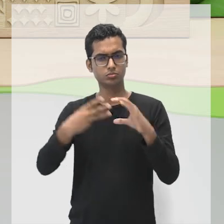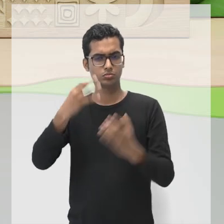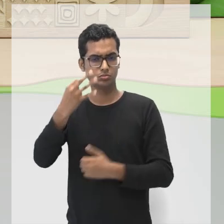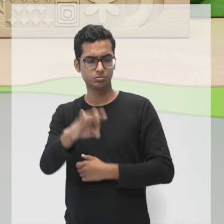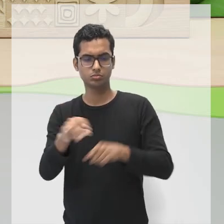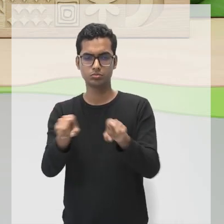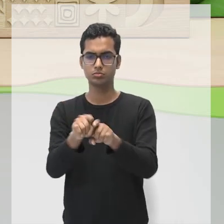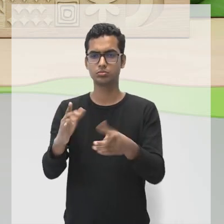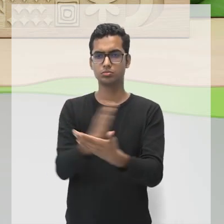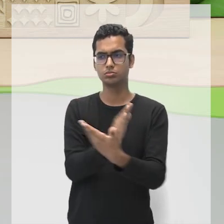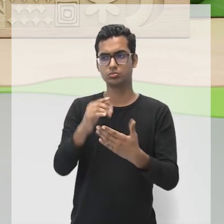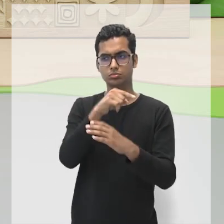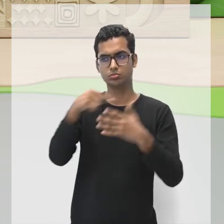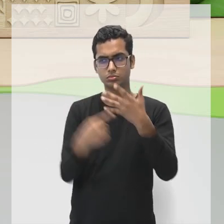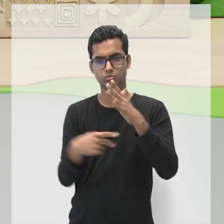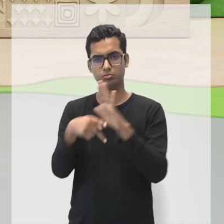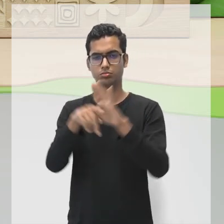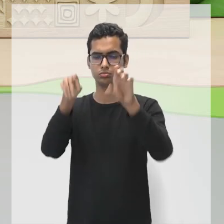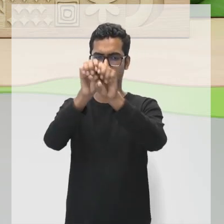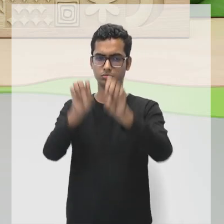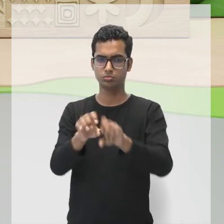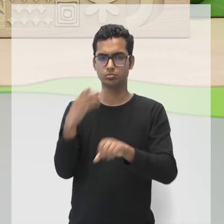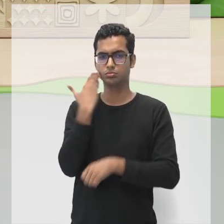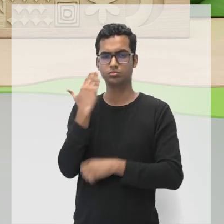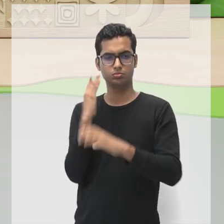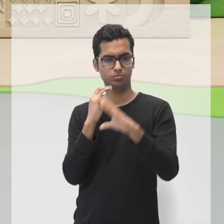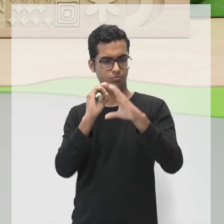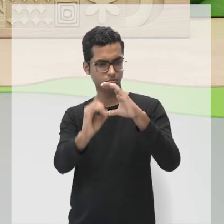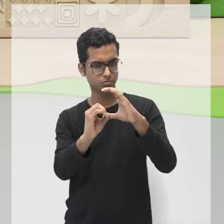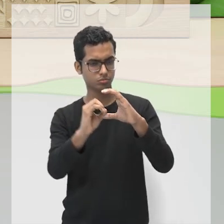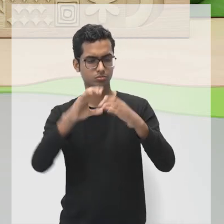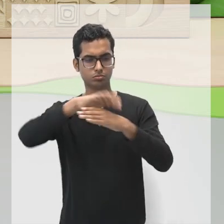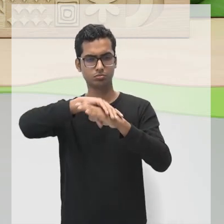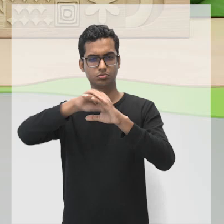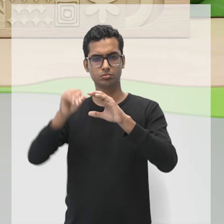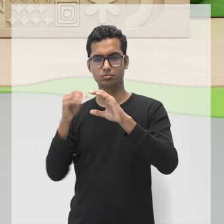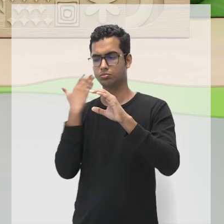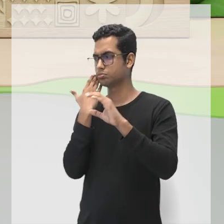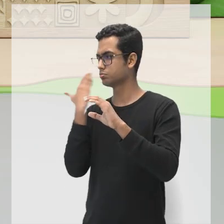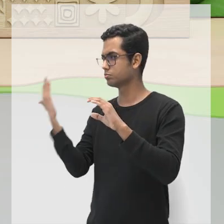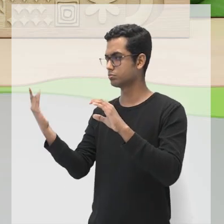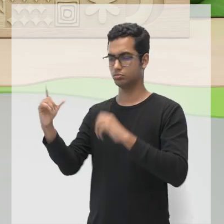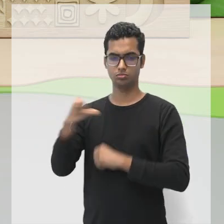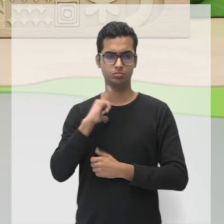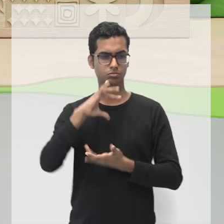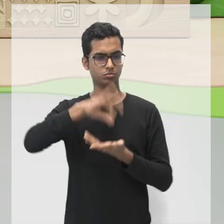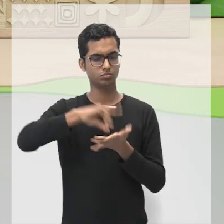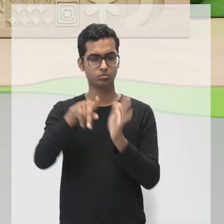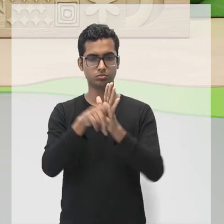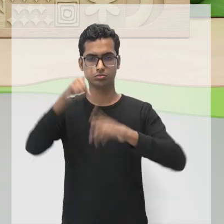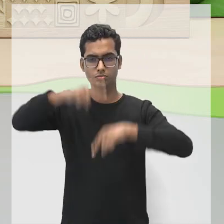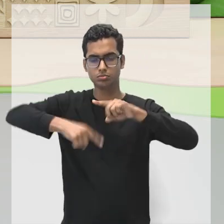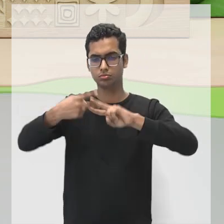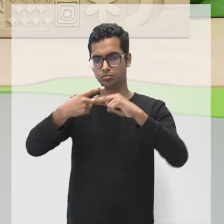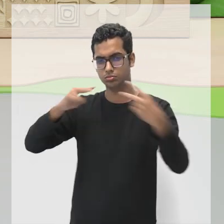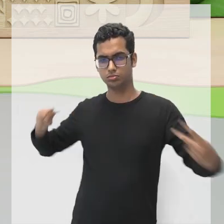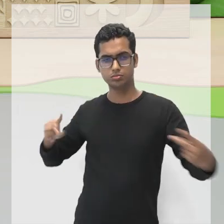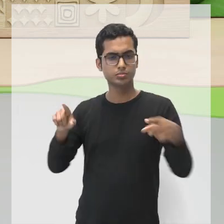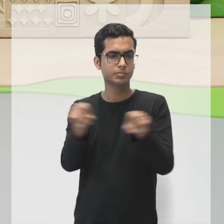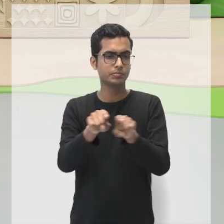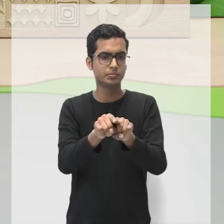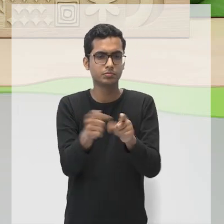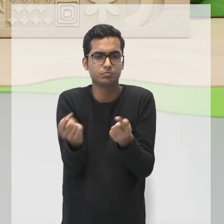das organelas. O núcleo, né, onde se localiza o material genético